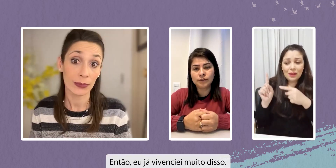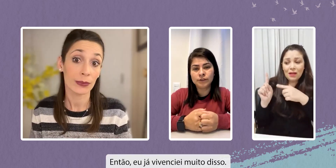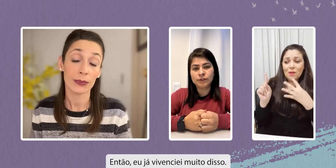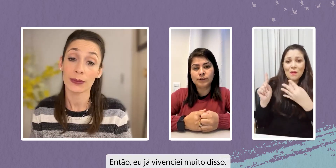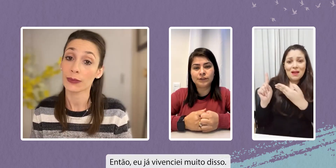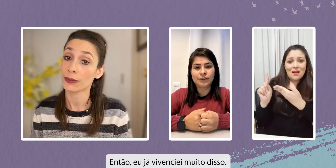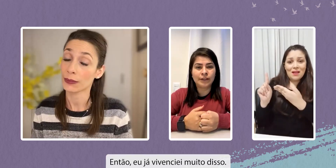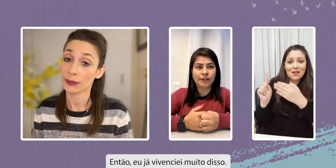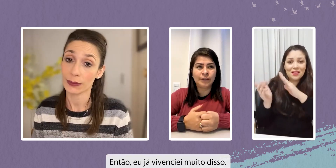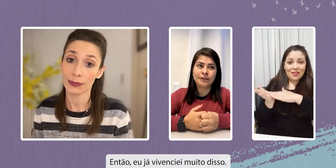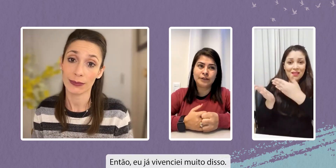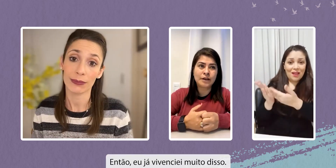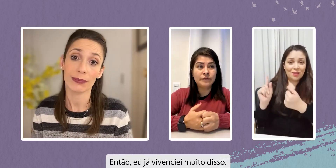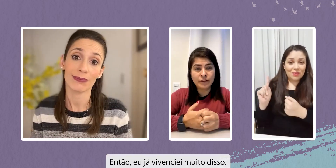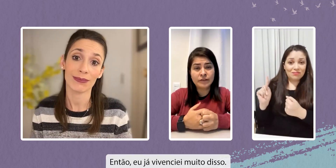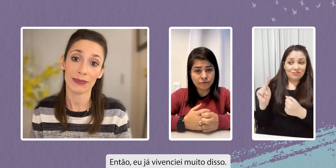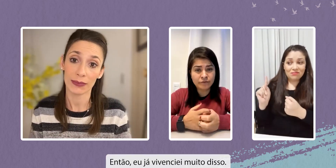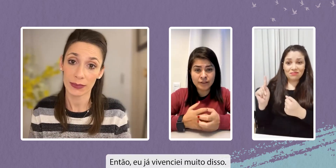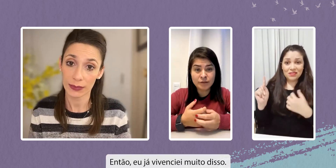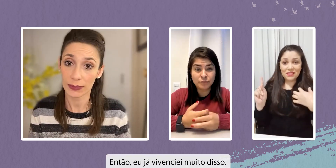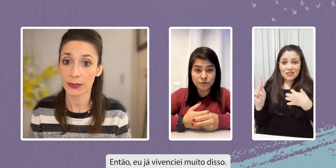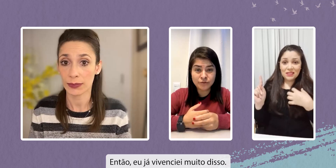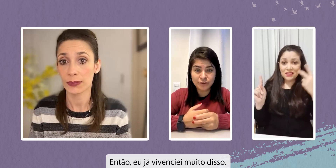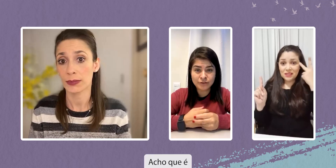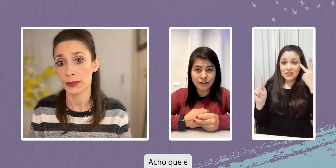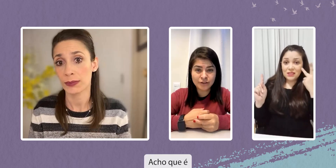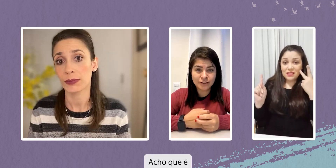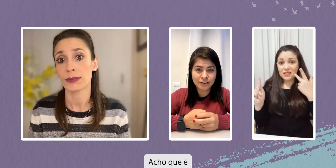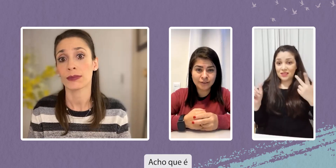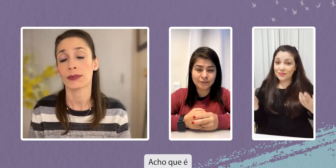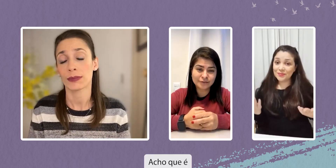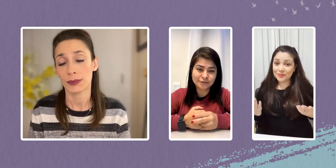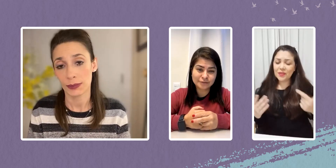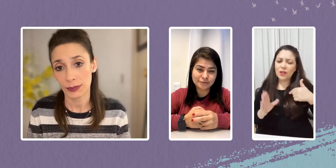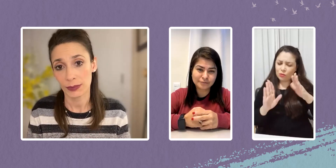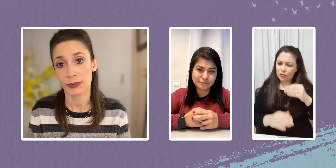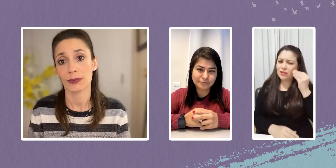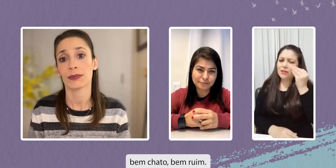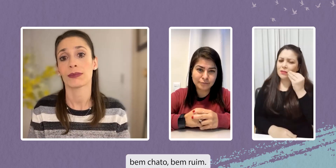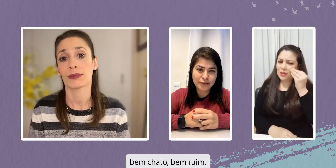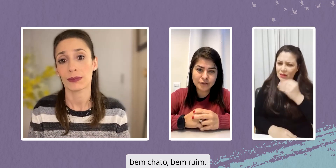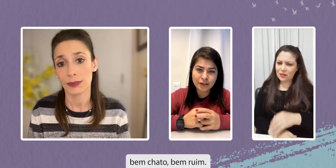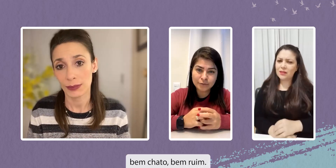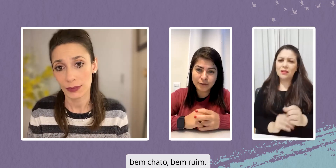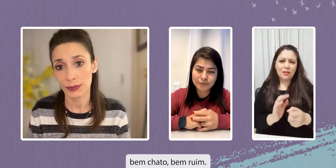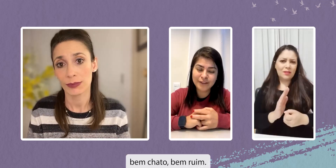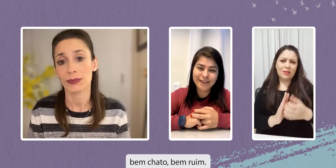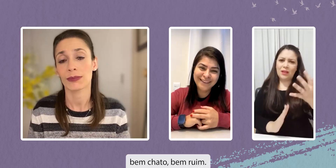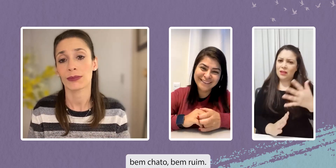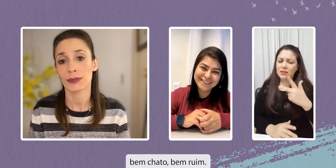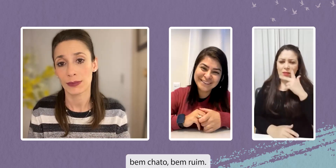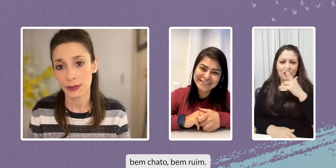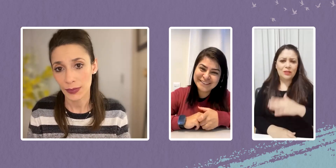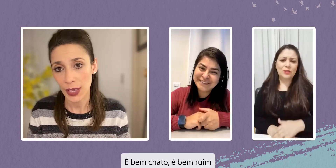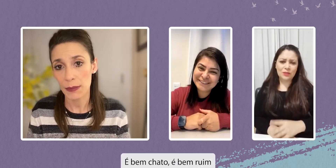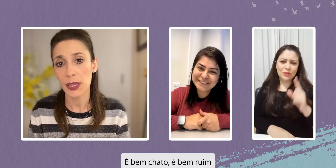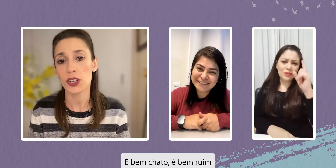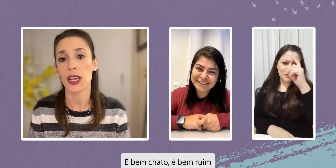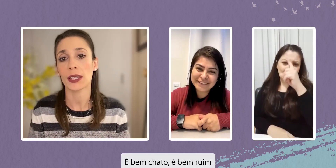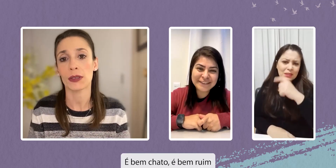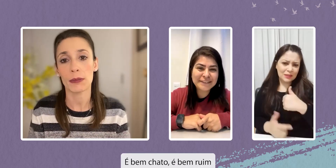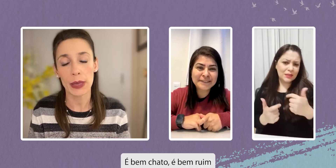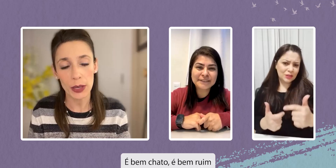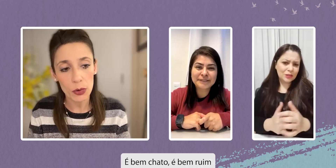Então, já vivenciei muito disso, acho que é bem chato, bem ruim. É